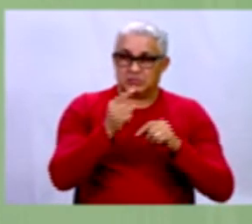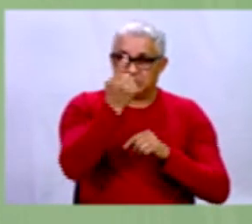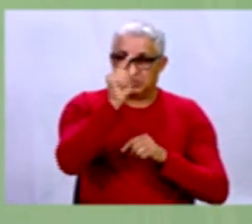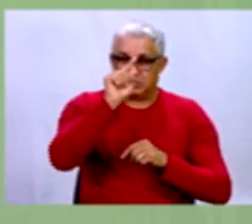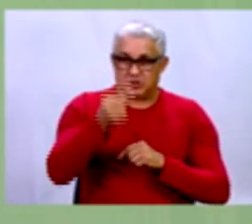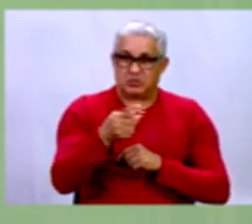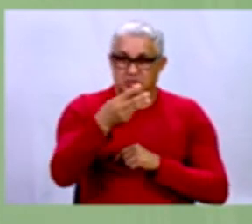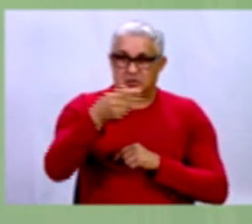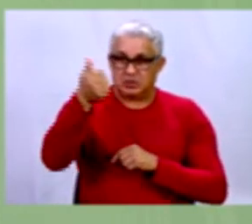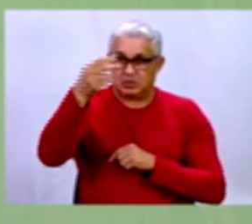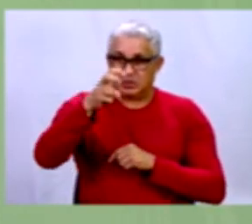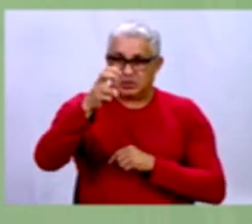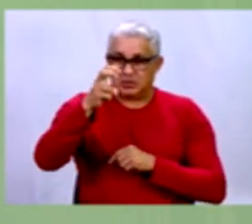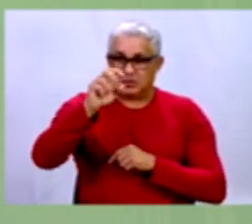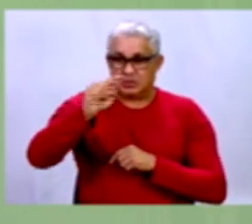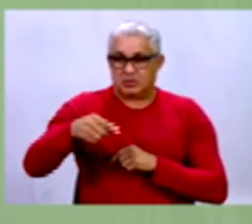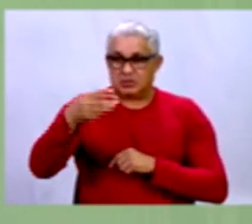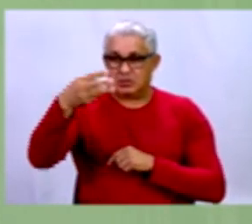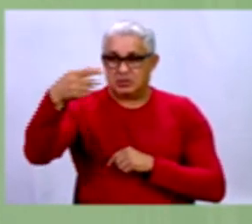1.315,37 divididos por